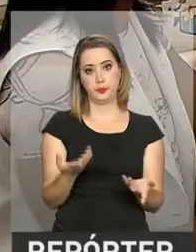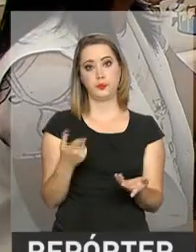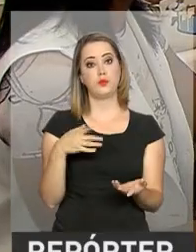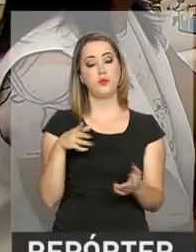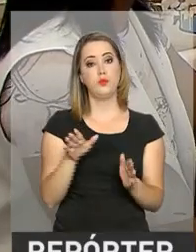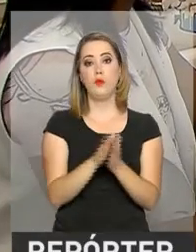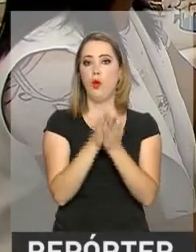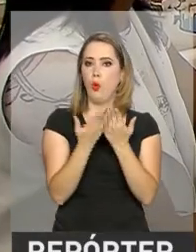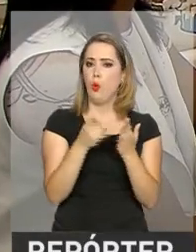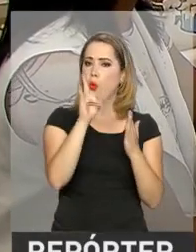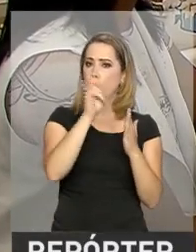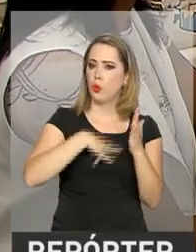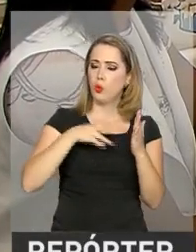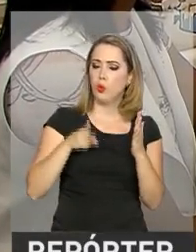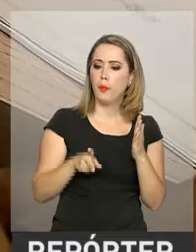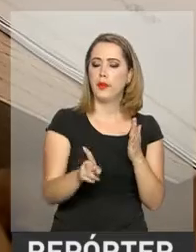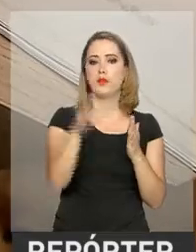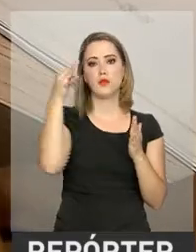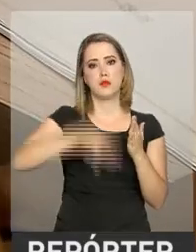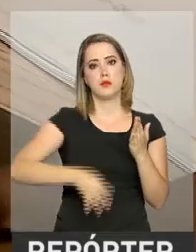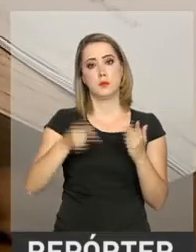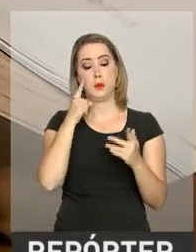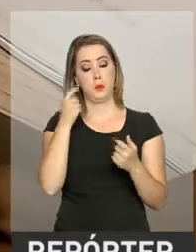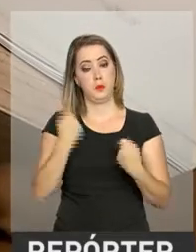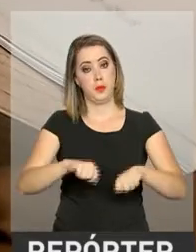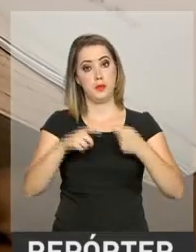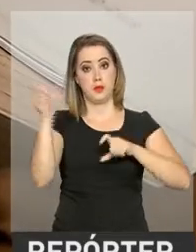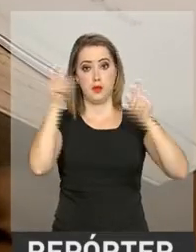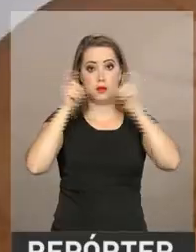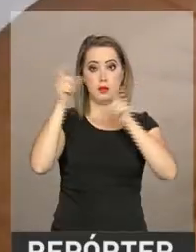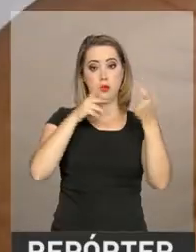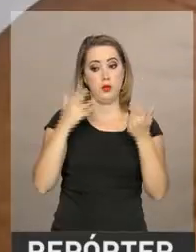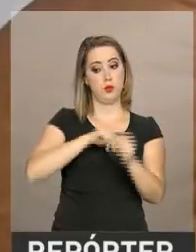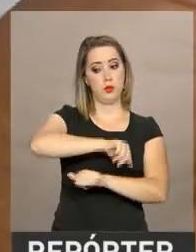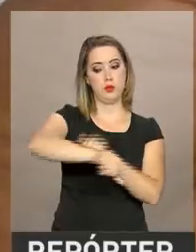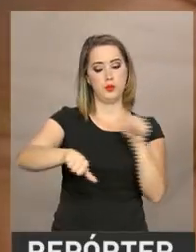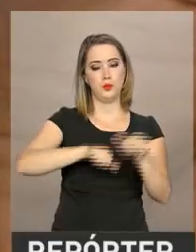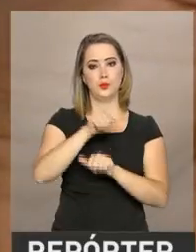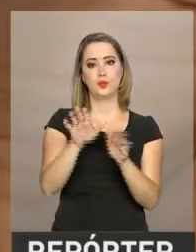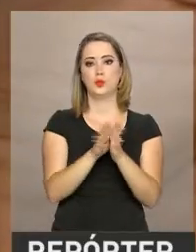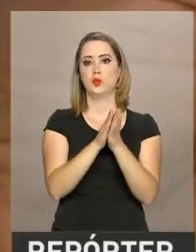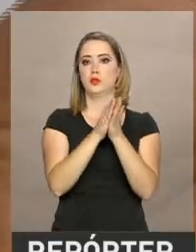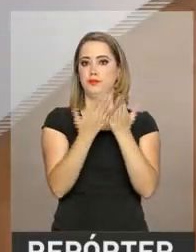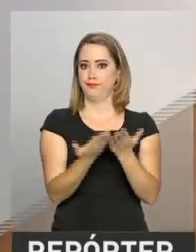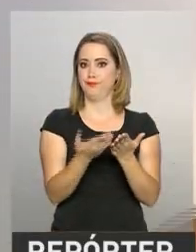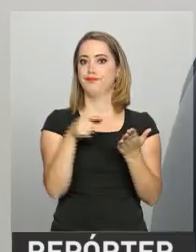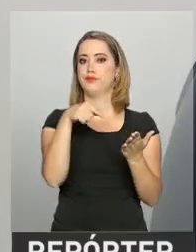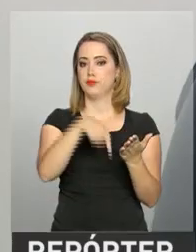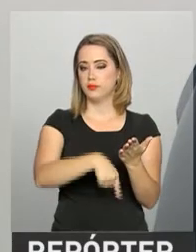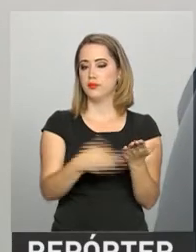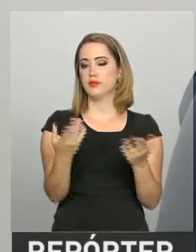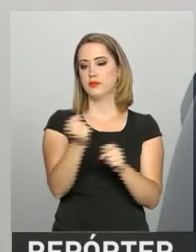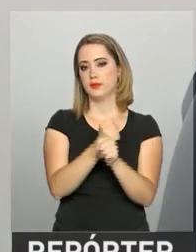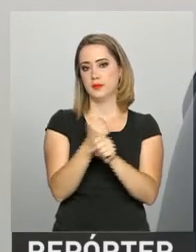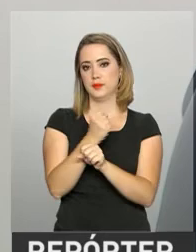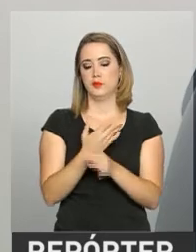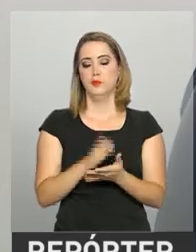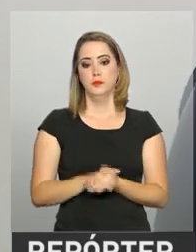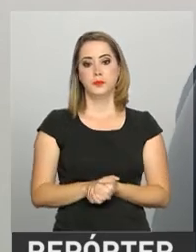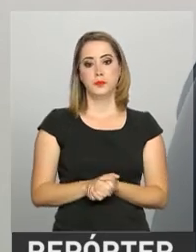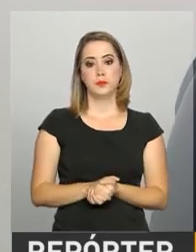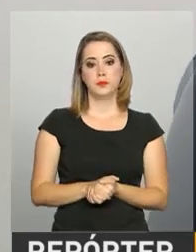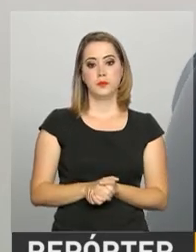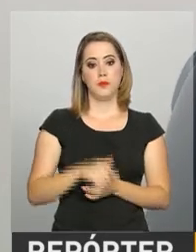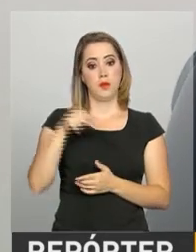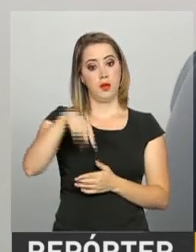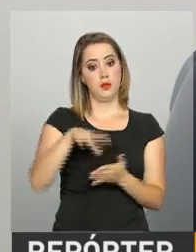dia, todos devem ficar atentos às mudanças no calendário de vacinação em 2017. A partir deste ano, a